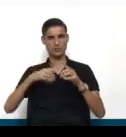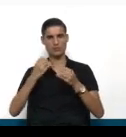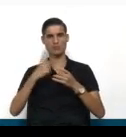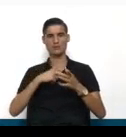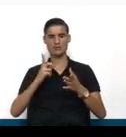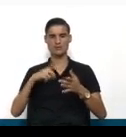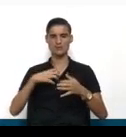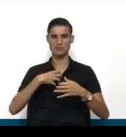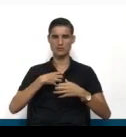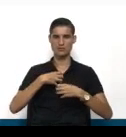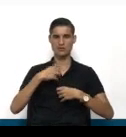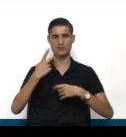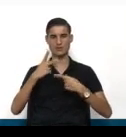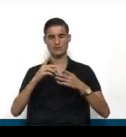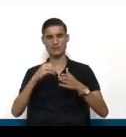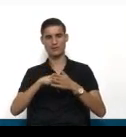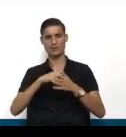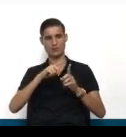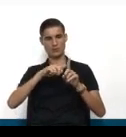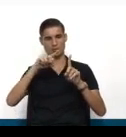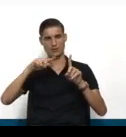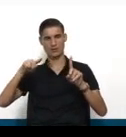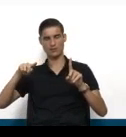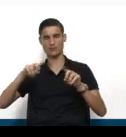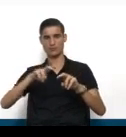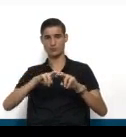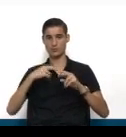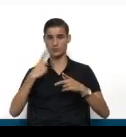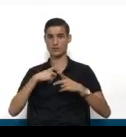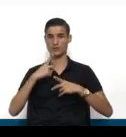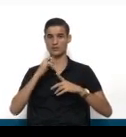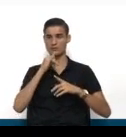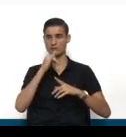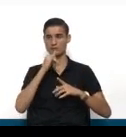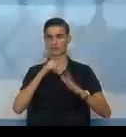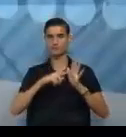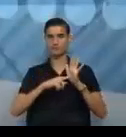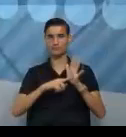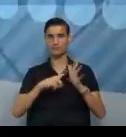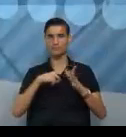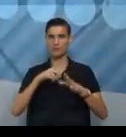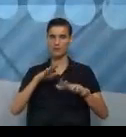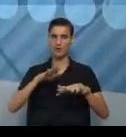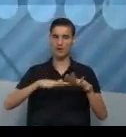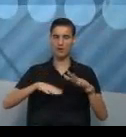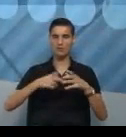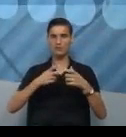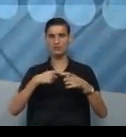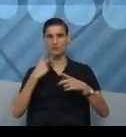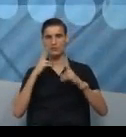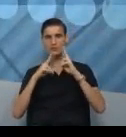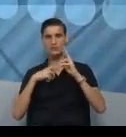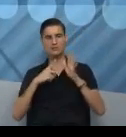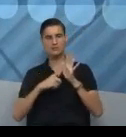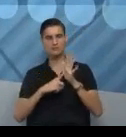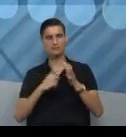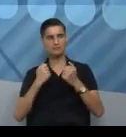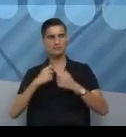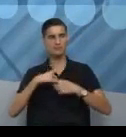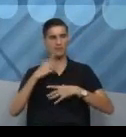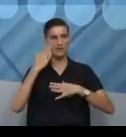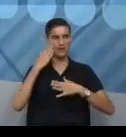que ela se comporta num gráfico. Então, aqui nós estamos trazendo algumas partes para que você possa ir